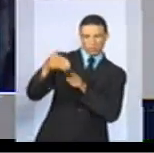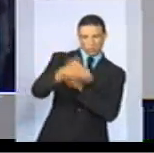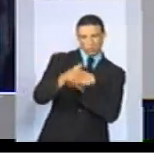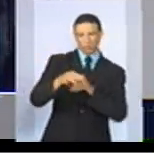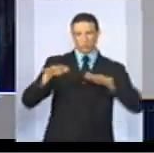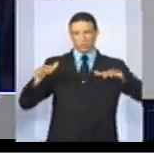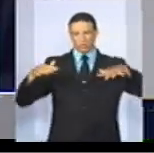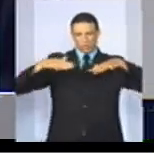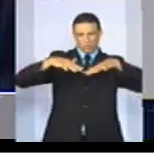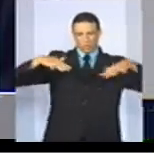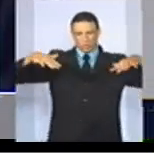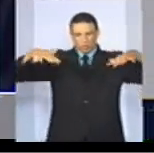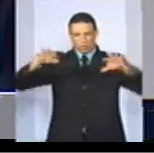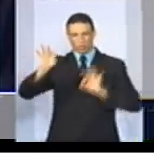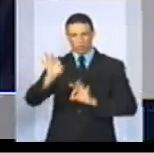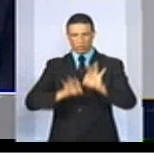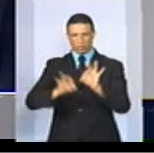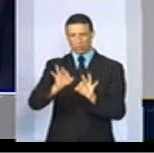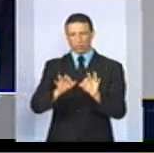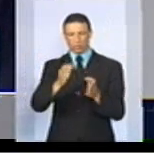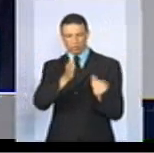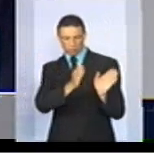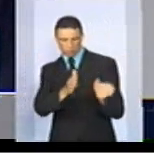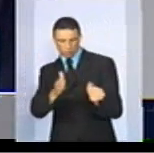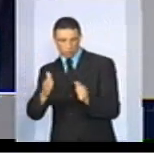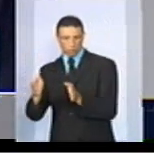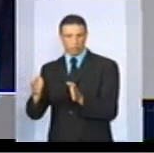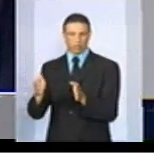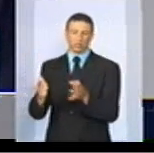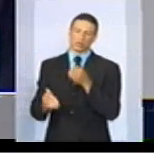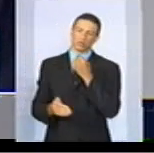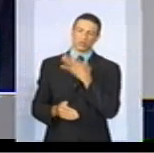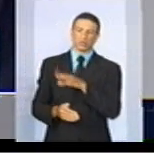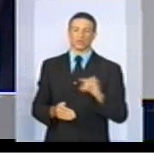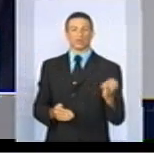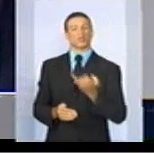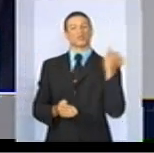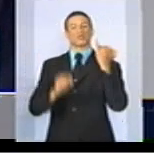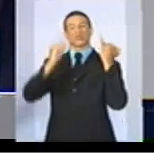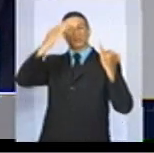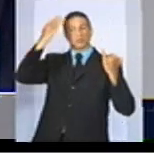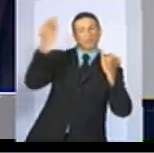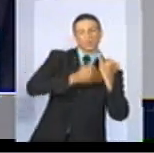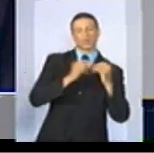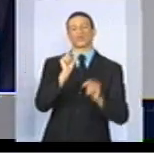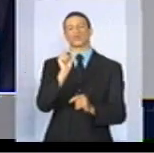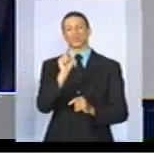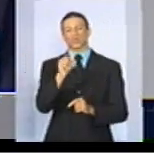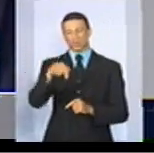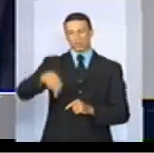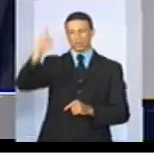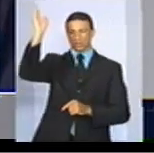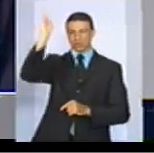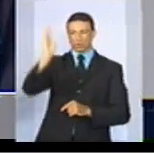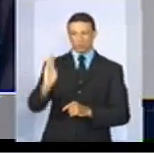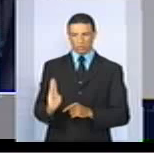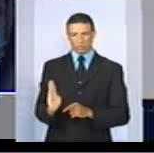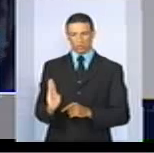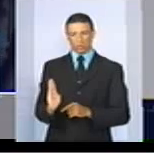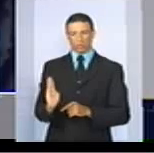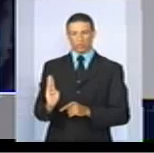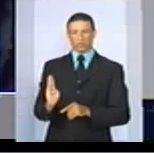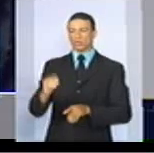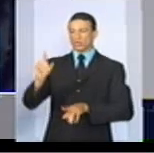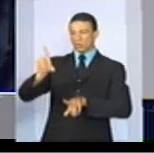curia nas sustentações orais no Supremo, eles comprovam que realmente o Brasil vive um